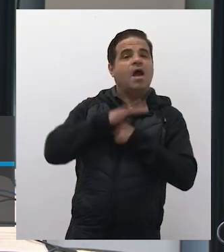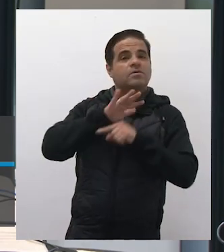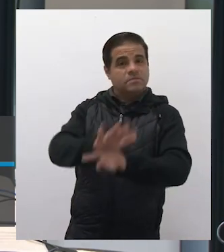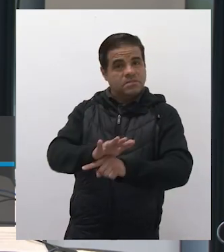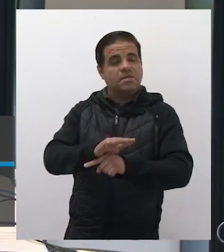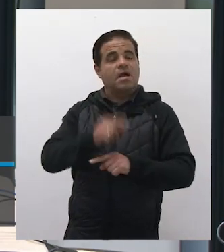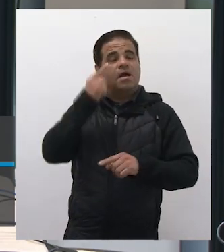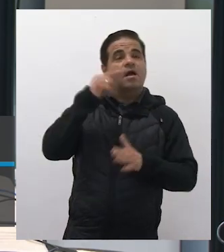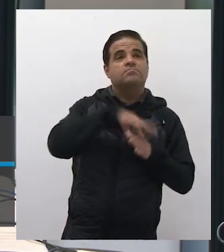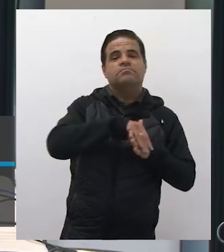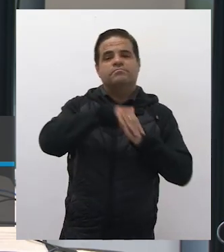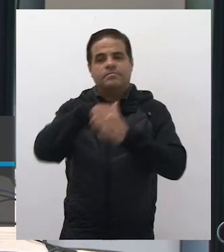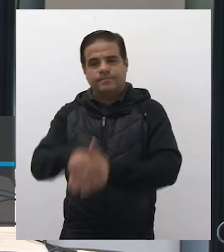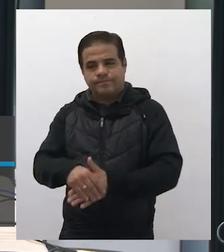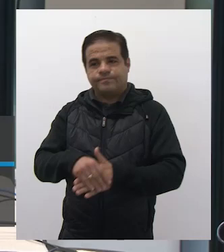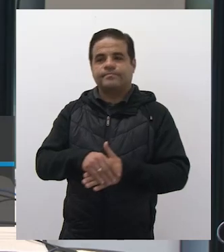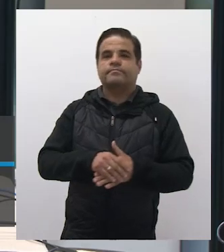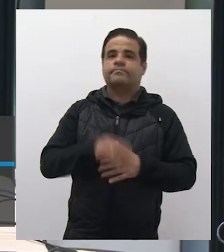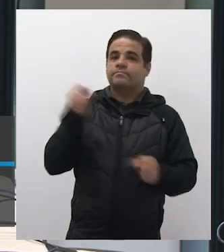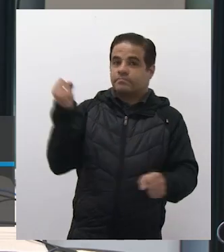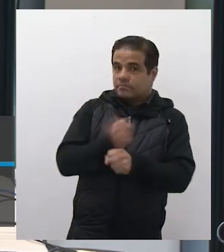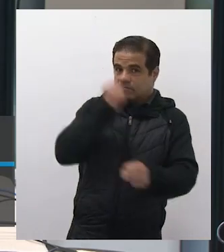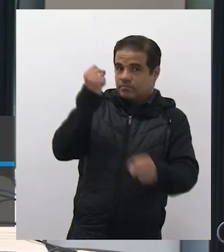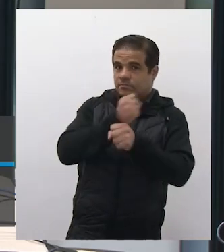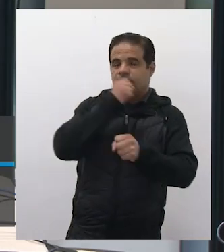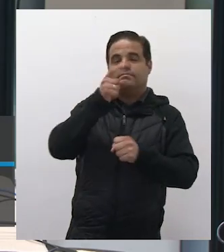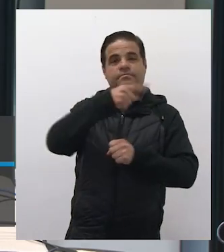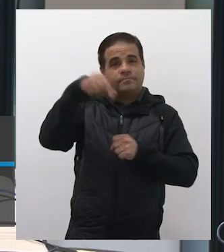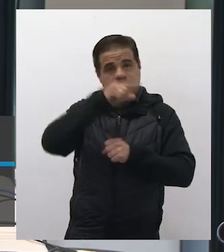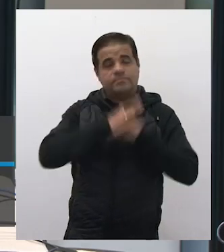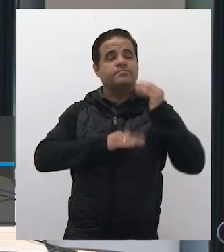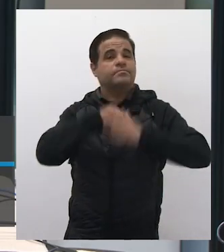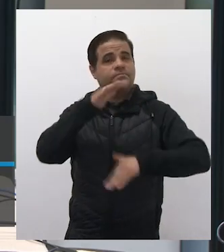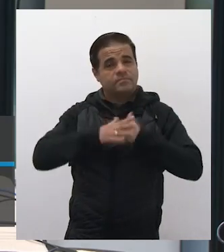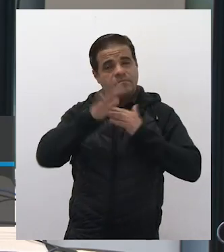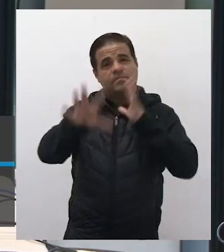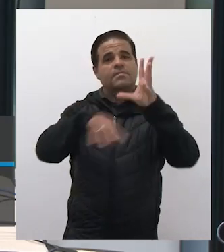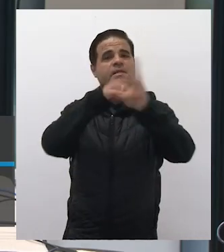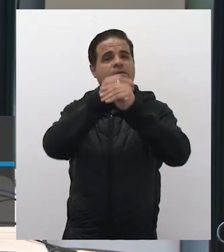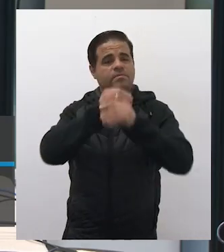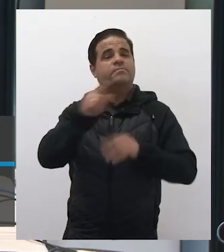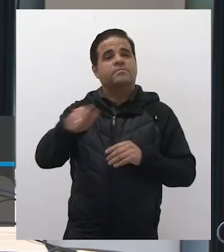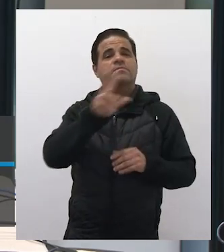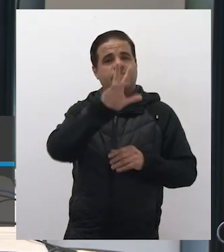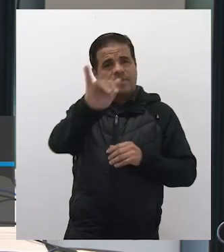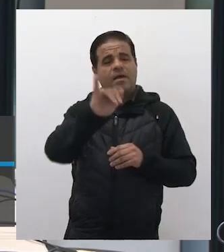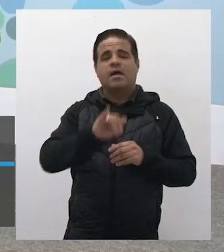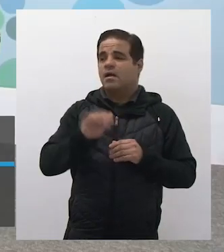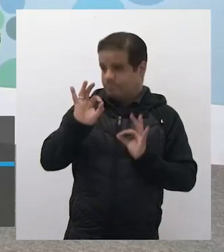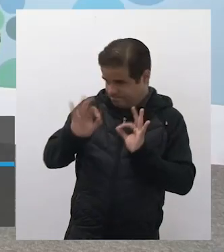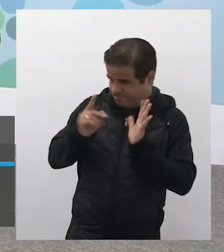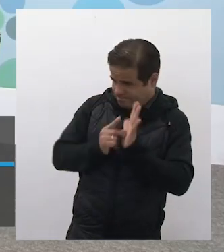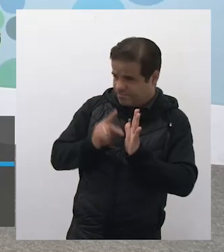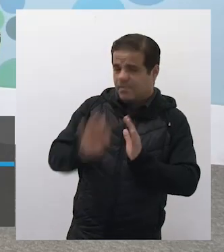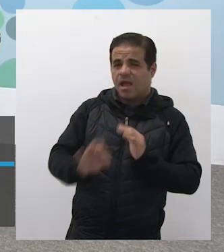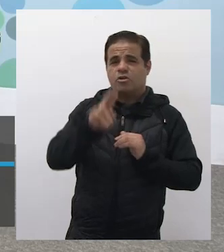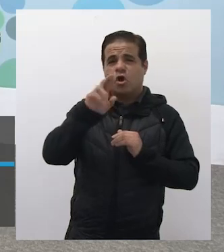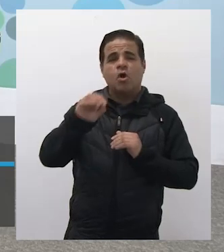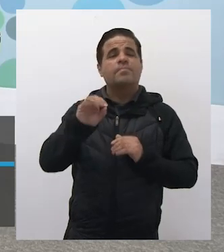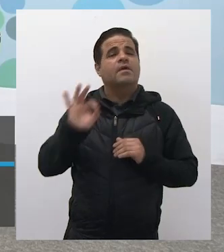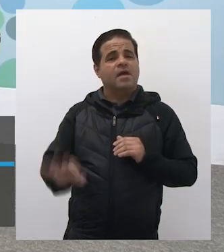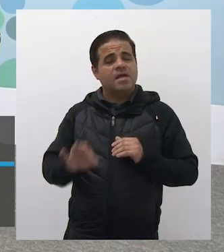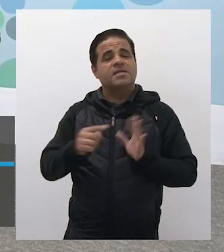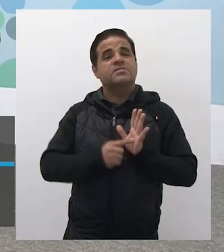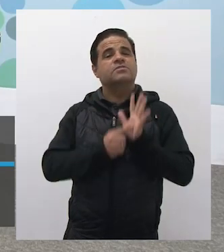auxiliar a direcionar a construção das nossas ações complementares. Não é isso, Rô? Sim.